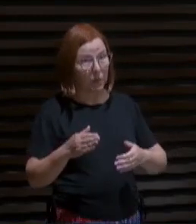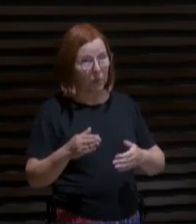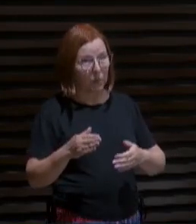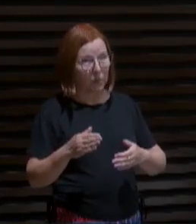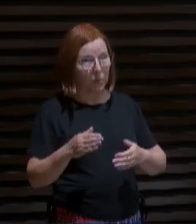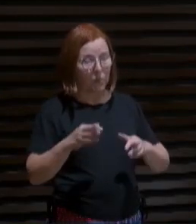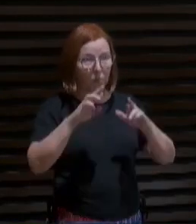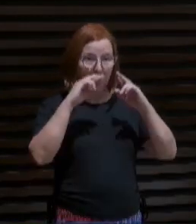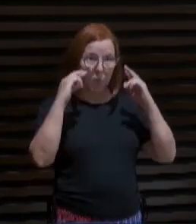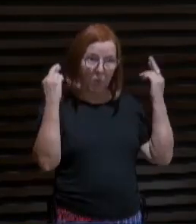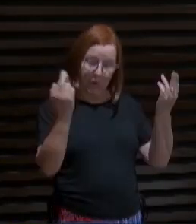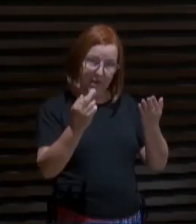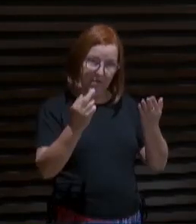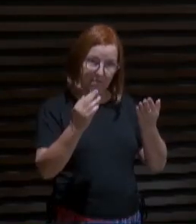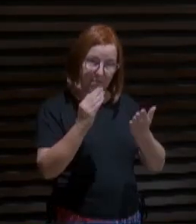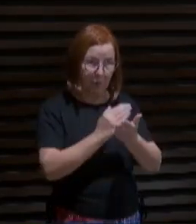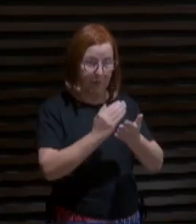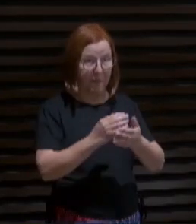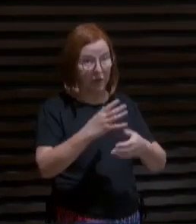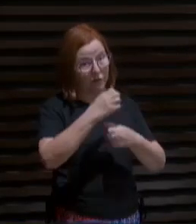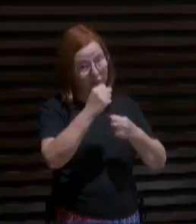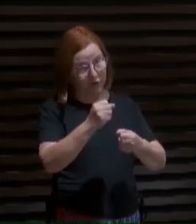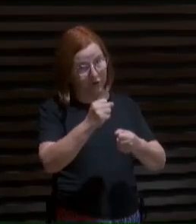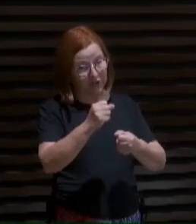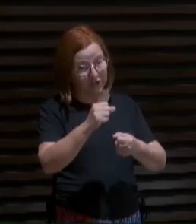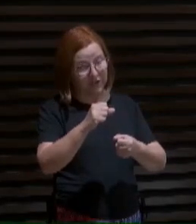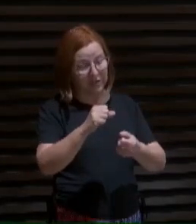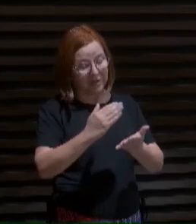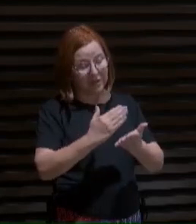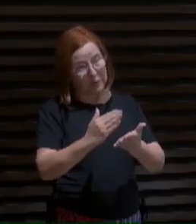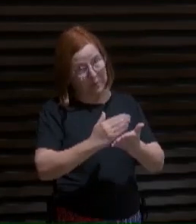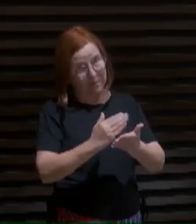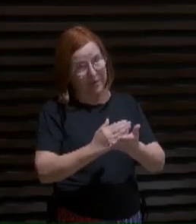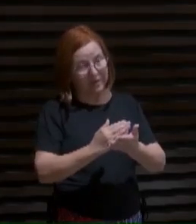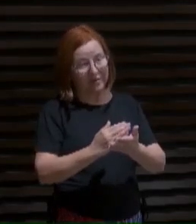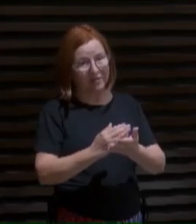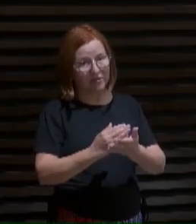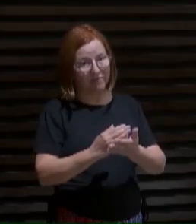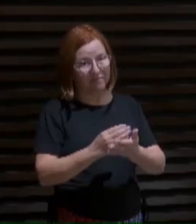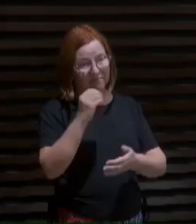forte e por outra frágil. Ele vai descrever um pouco mais este reino que é Roma.